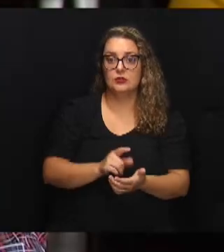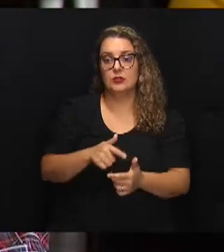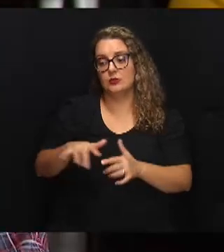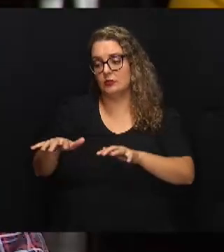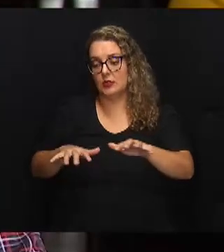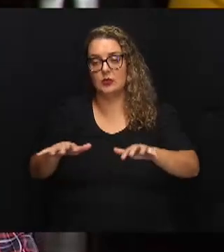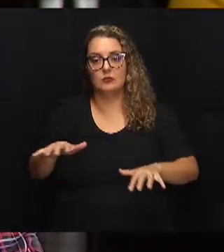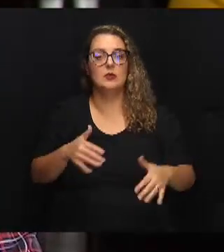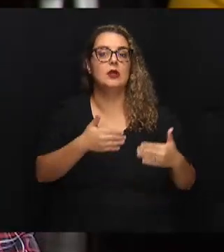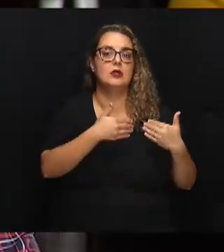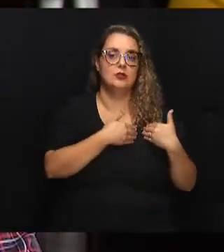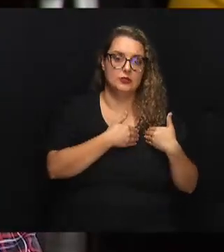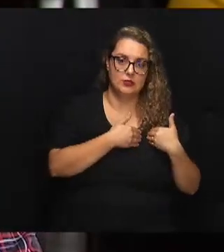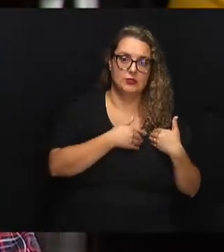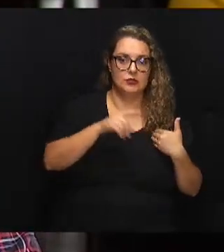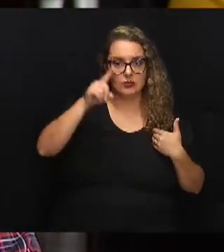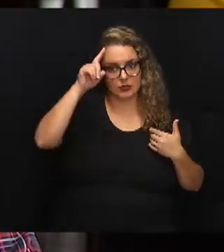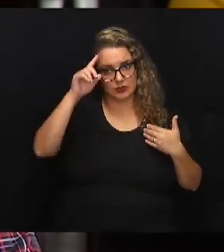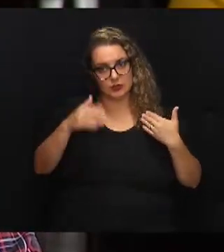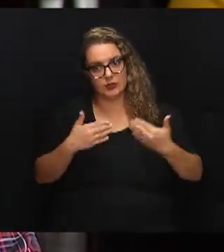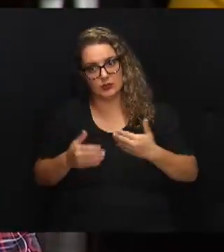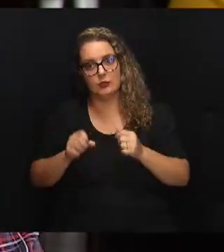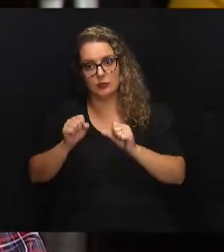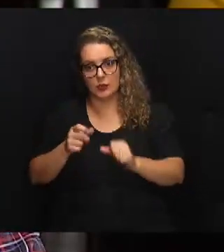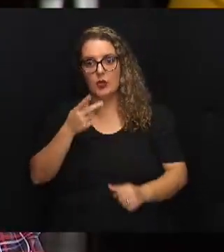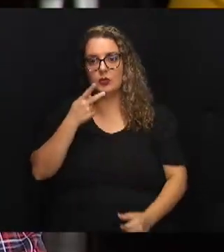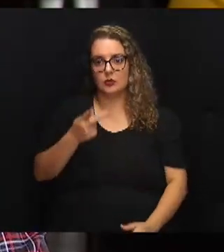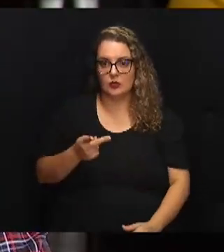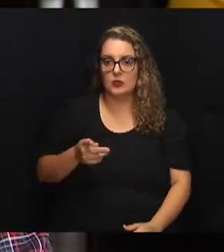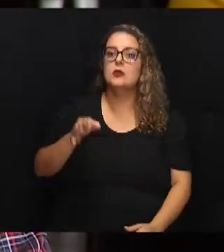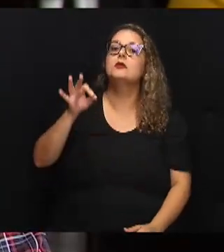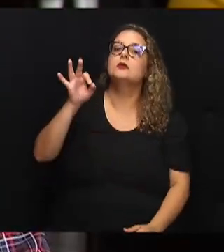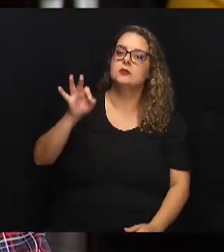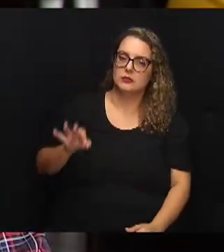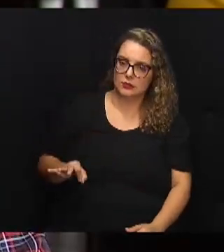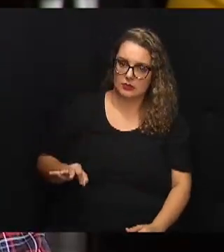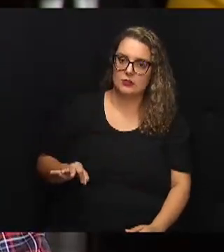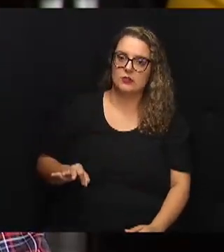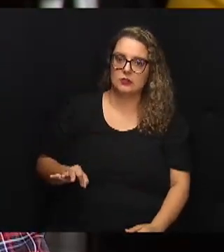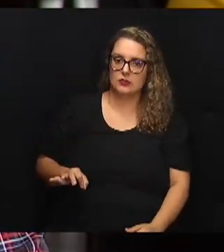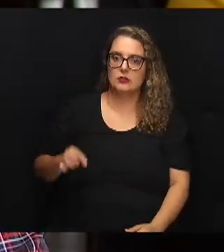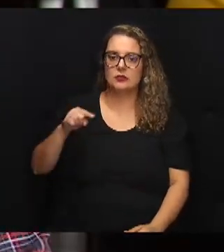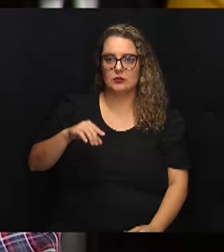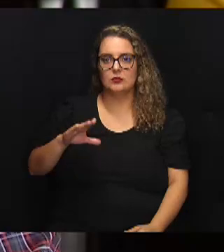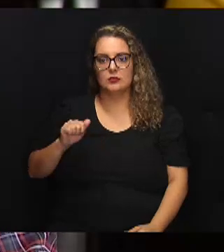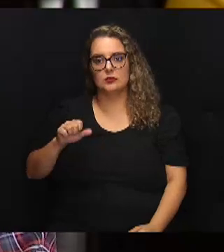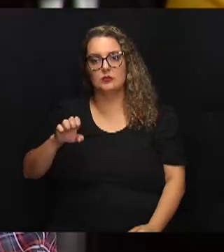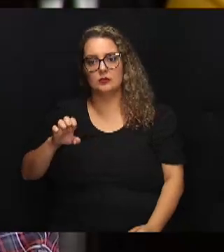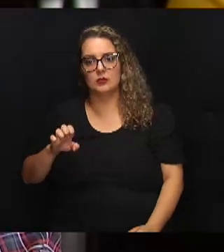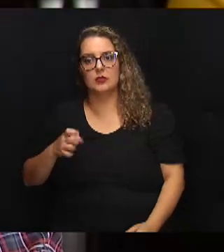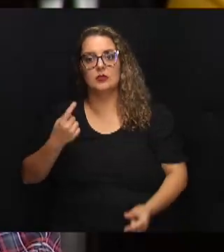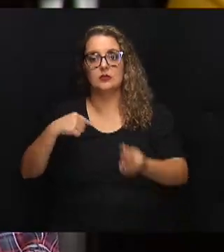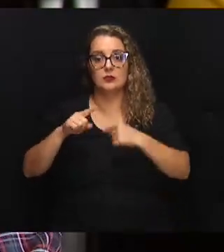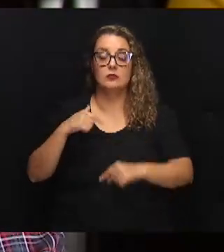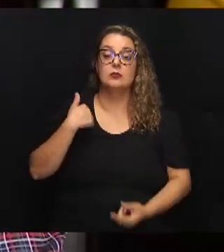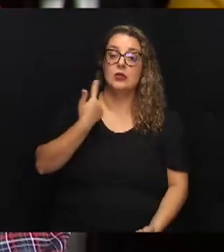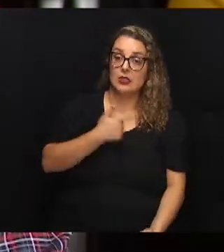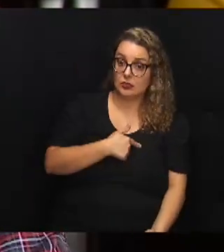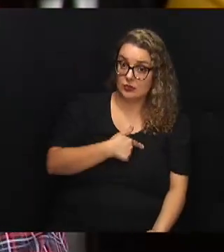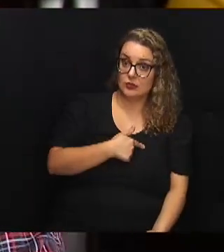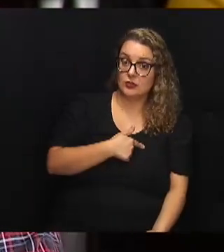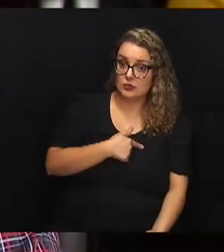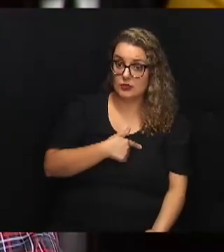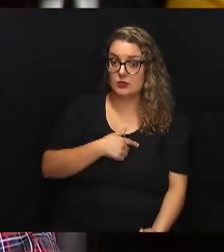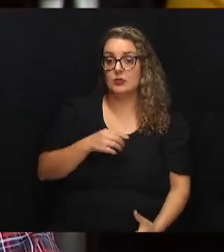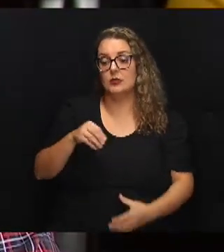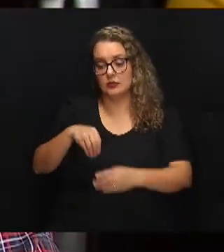as responsabilidades do dia a dia. Então posso dizer que com toda certeza isso foi um case de sucesso para nós e que veio